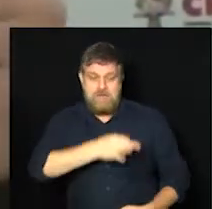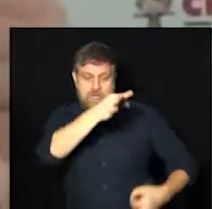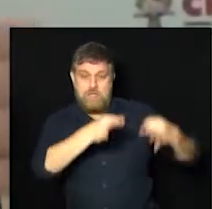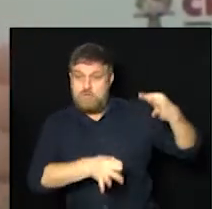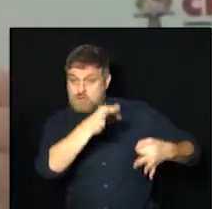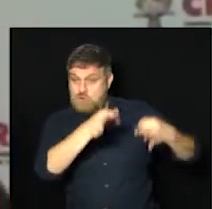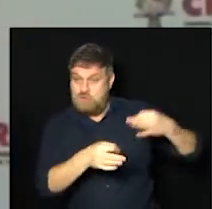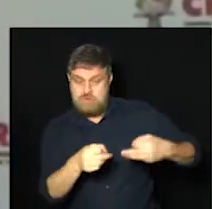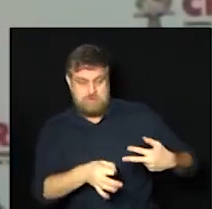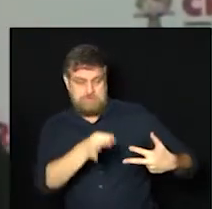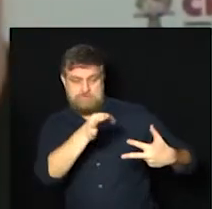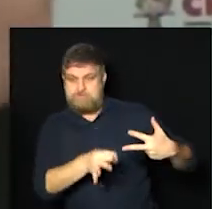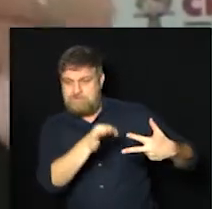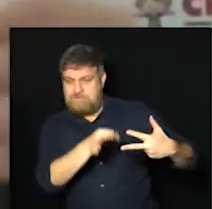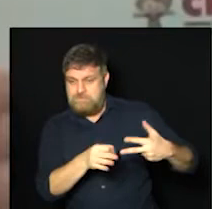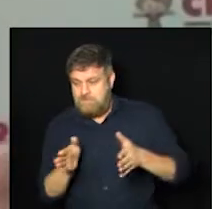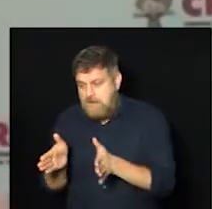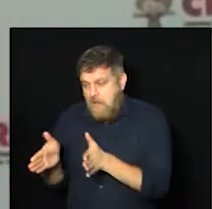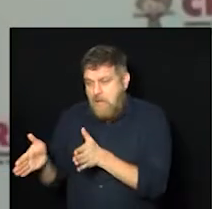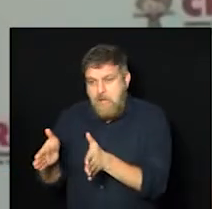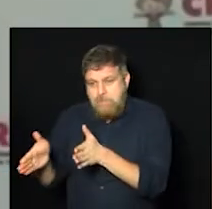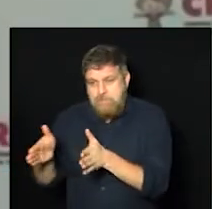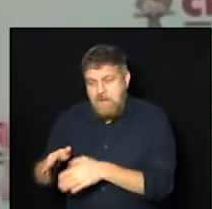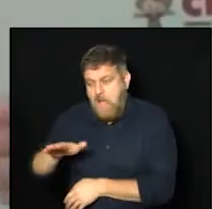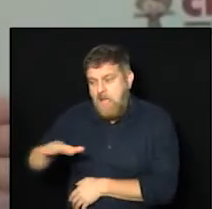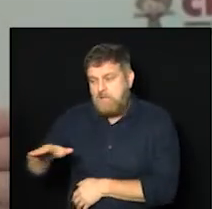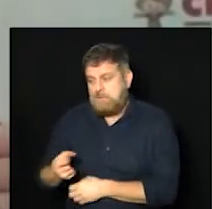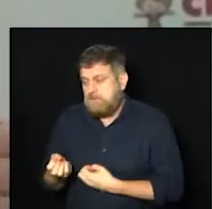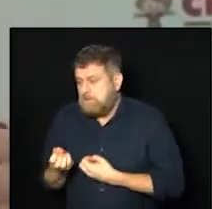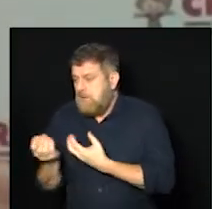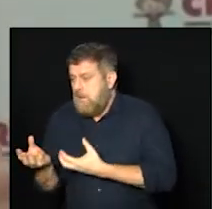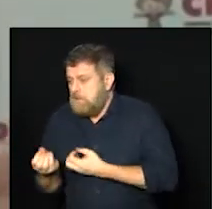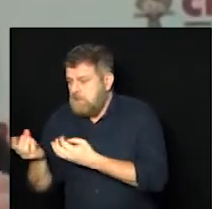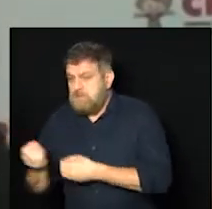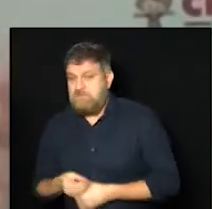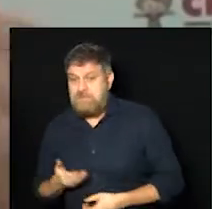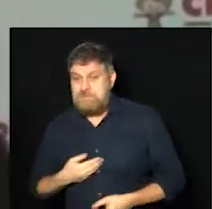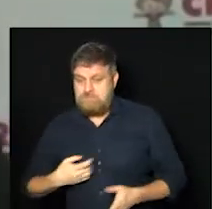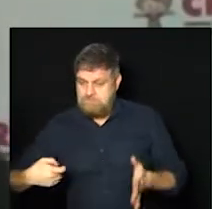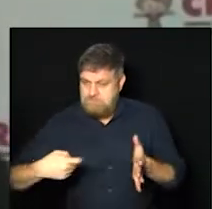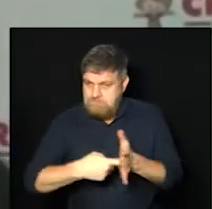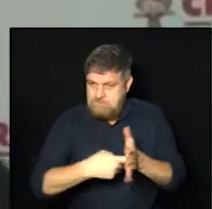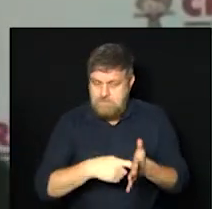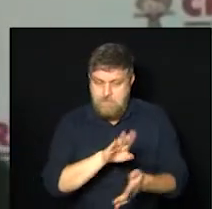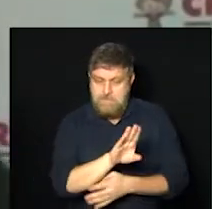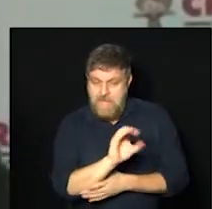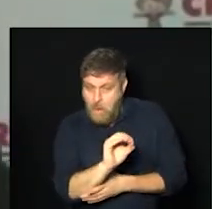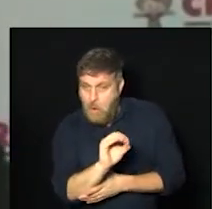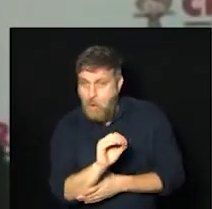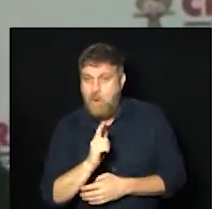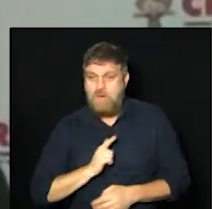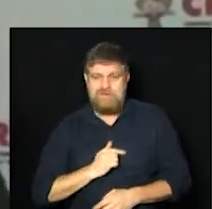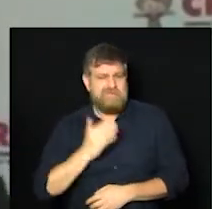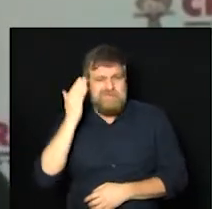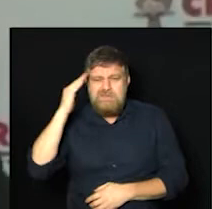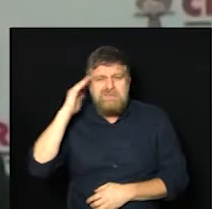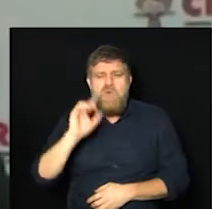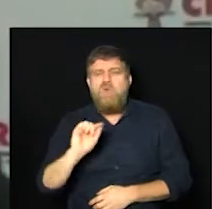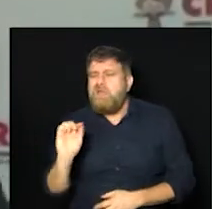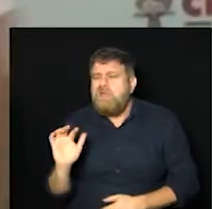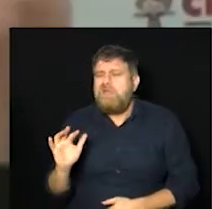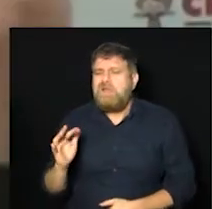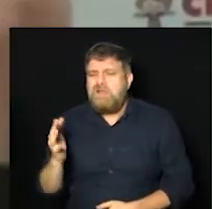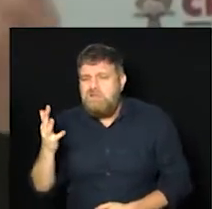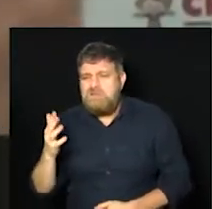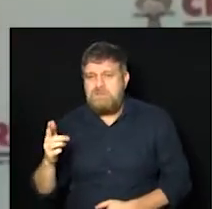naquela fase onde a criança conta, aí isso vai para o boletim de ocorrência às vezes não entendeu muito bem o que